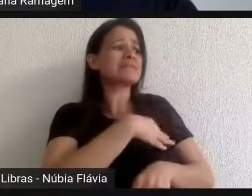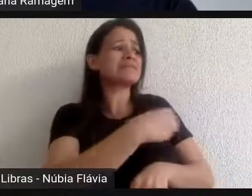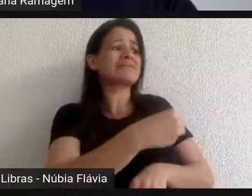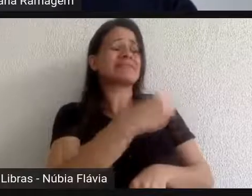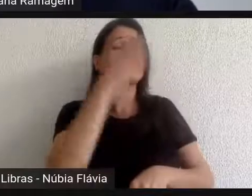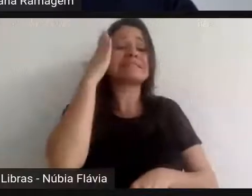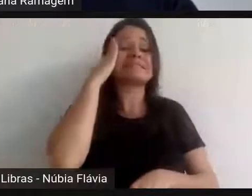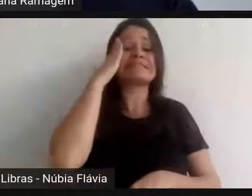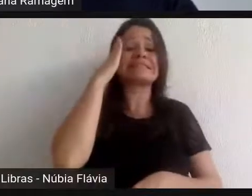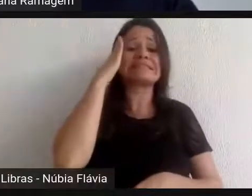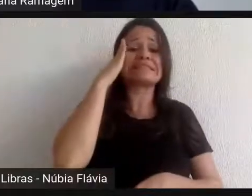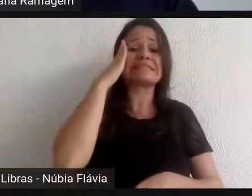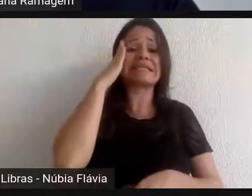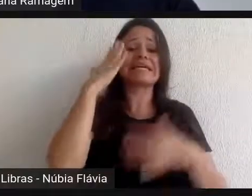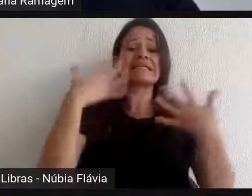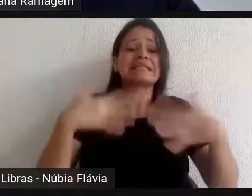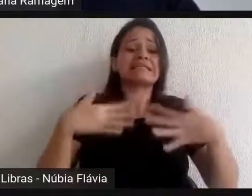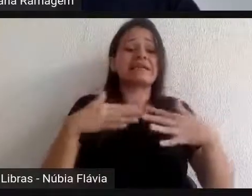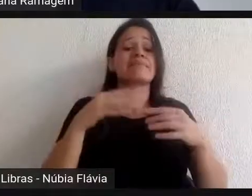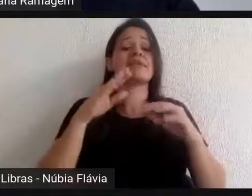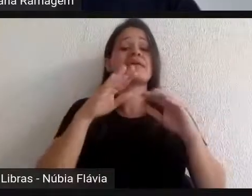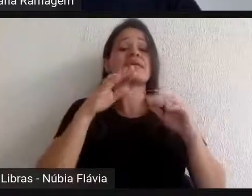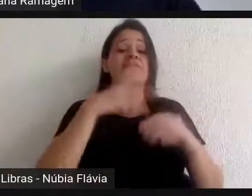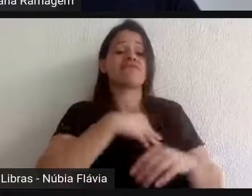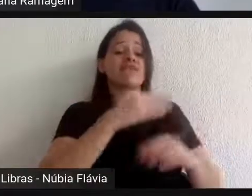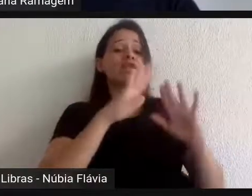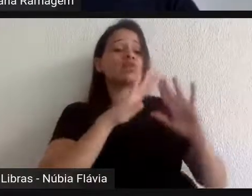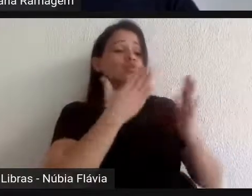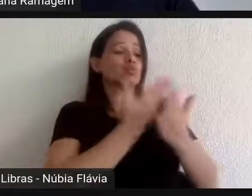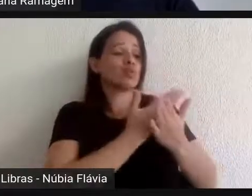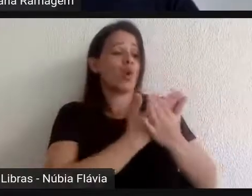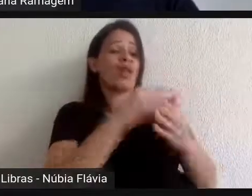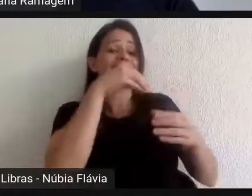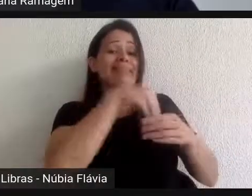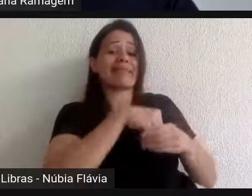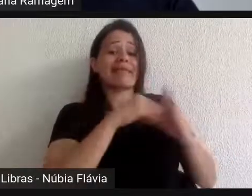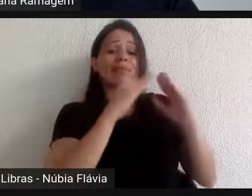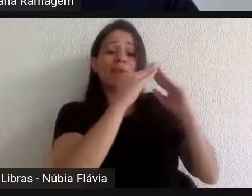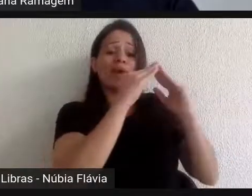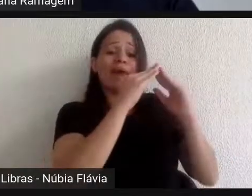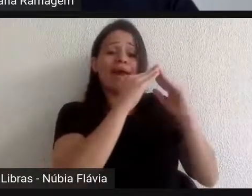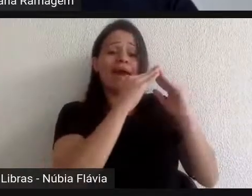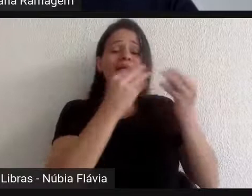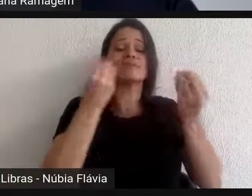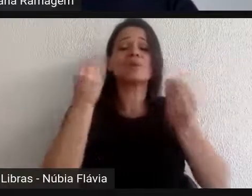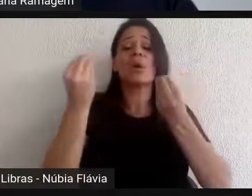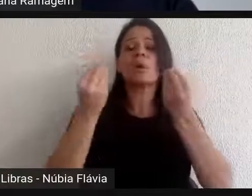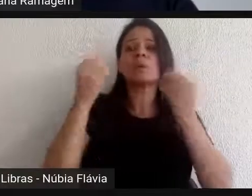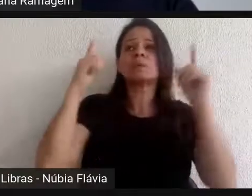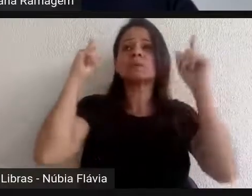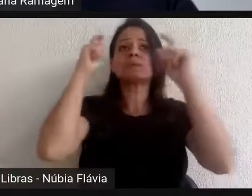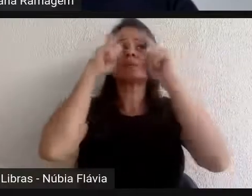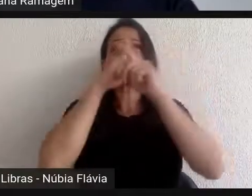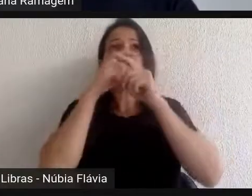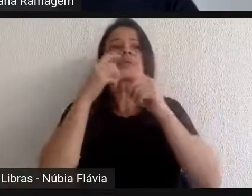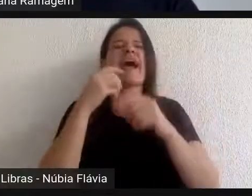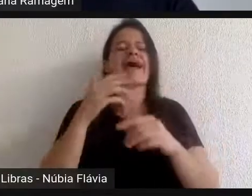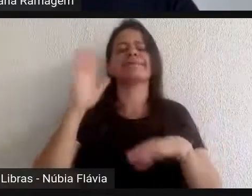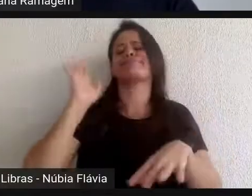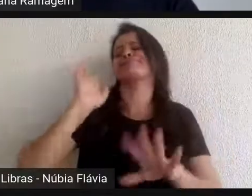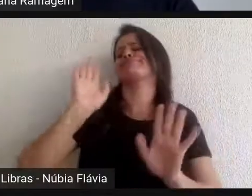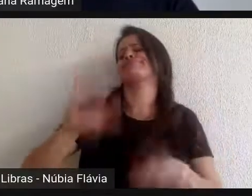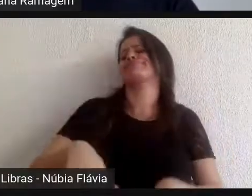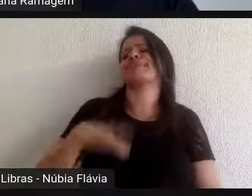em homeschool, né? E o que traz uma grande dificuldade, e pensando na praticidade,